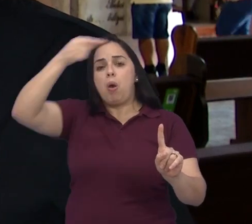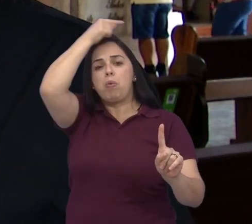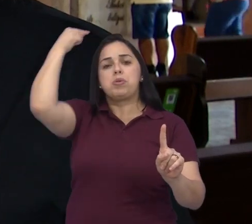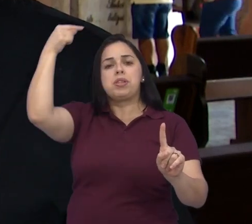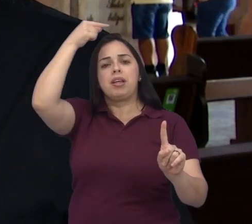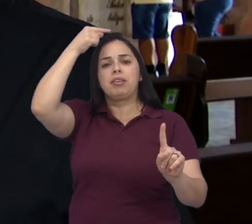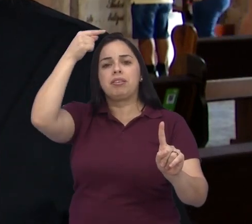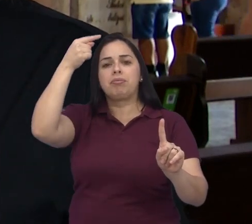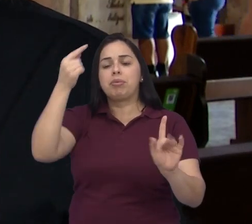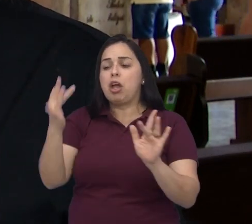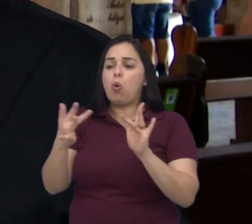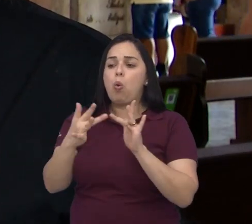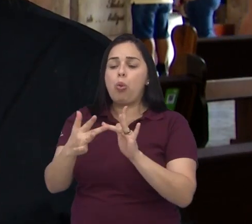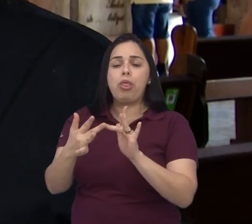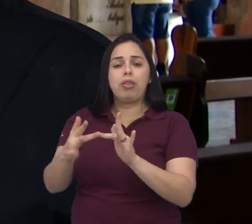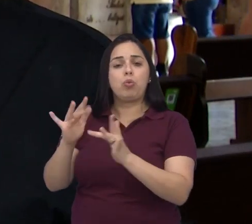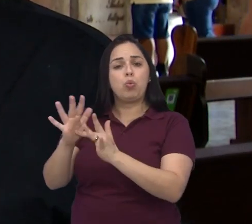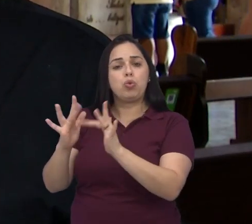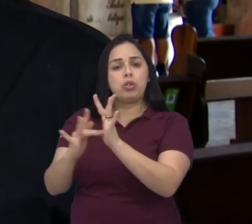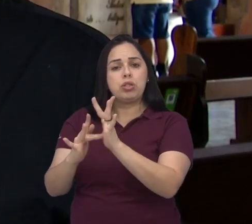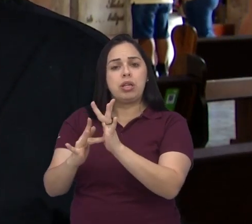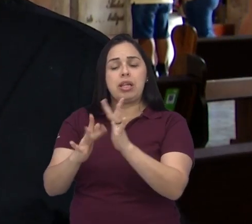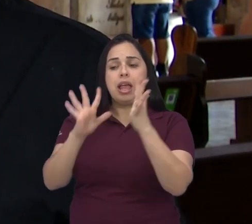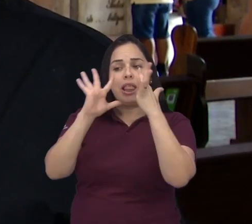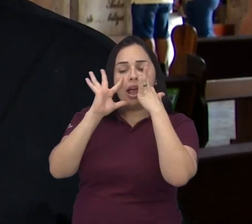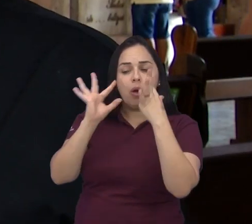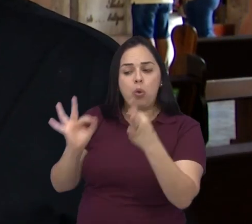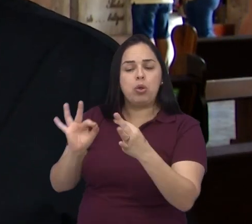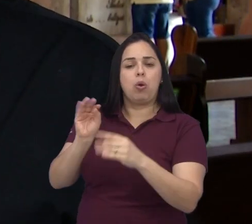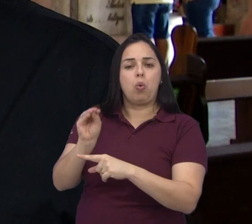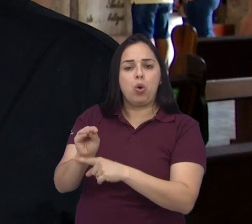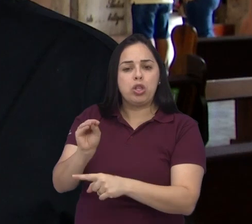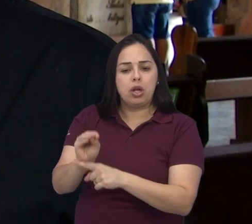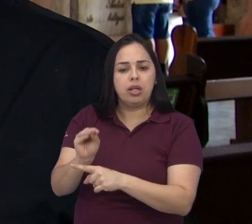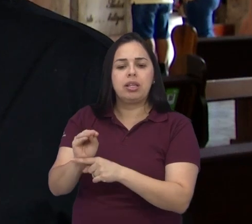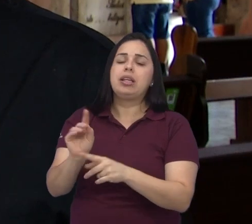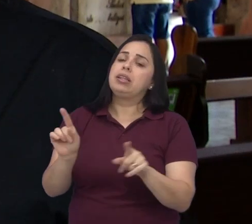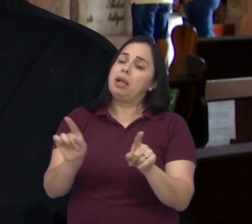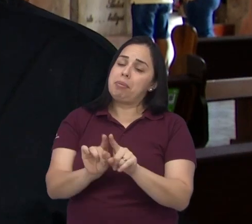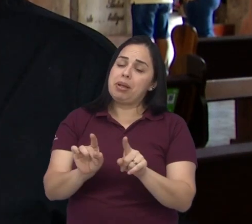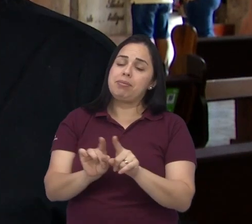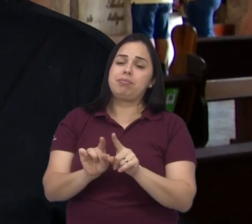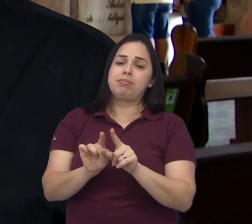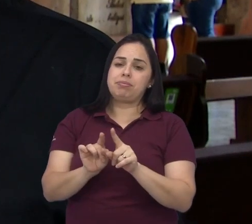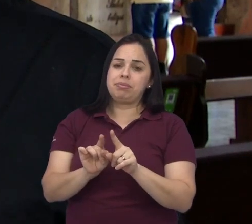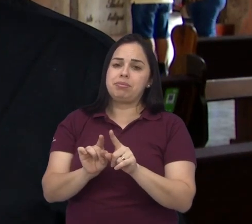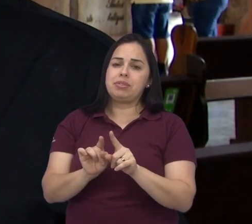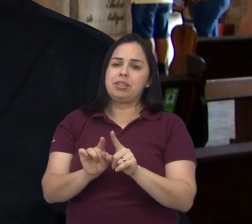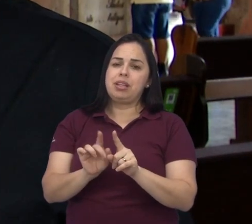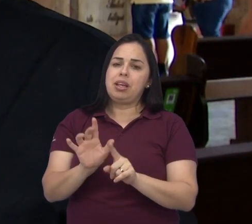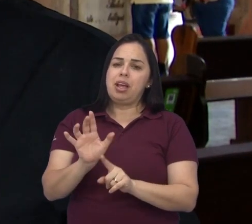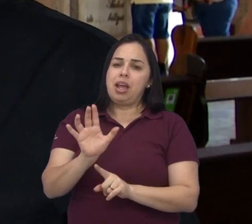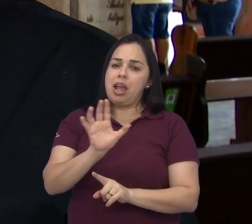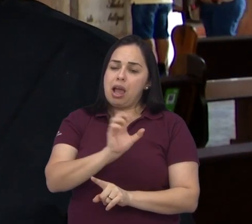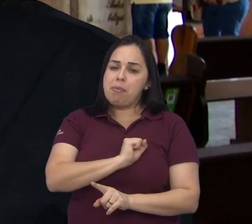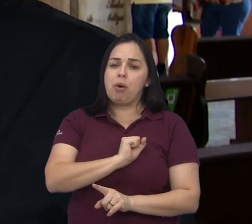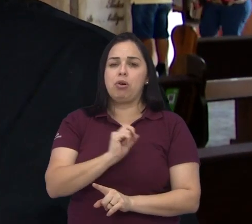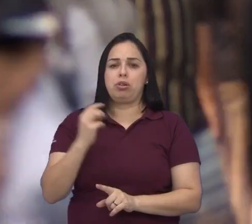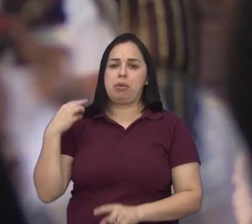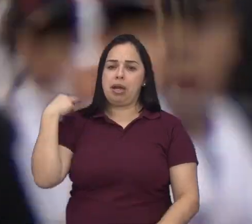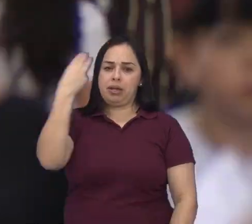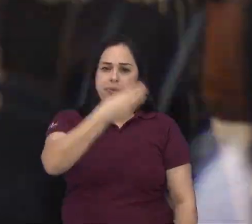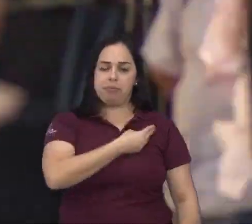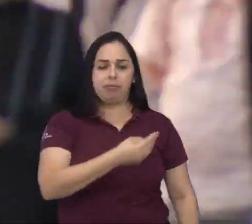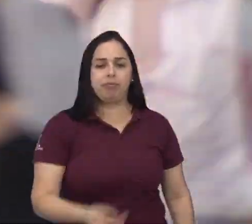santo que conviveu com Jesus, deu atenção, cuidou de Jesus e também foi apaixonado por Nossa